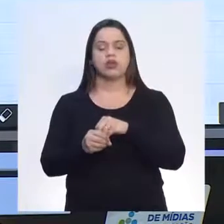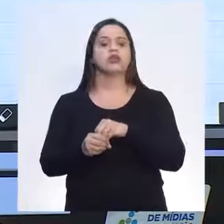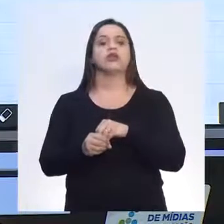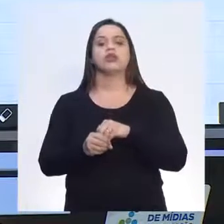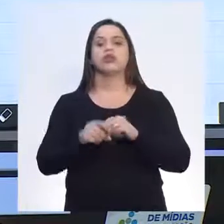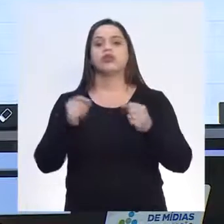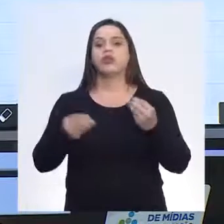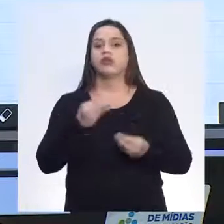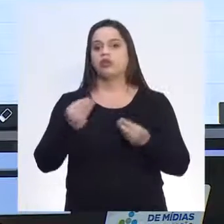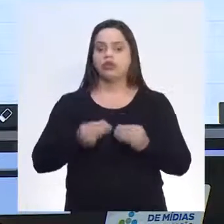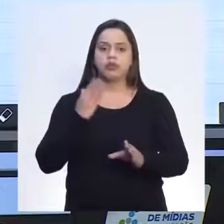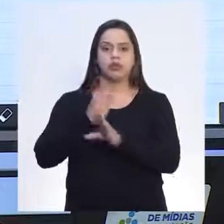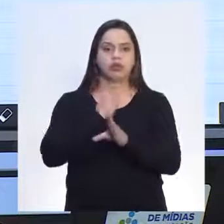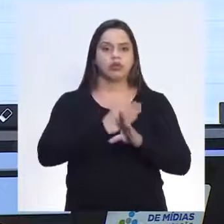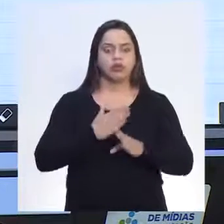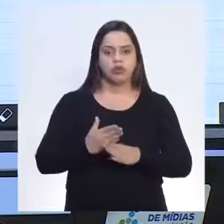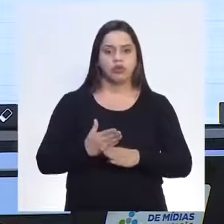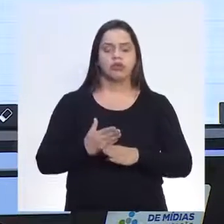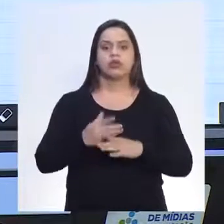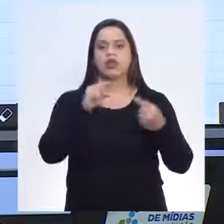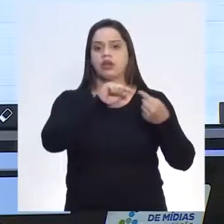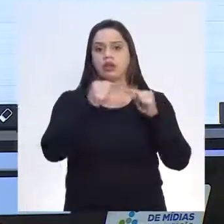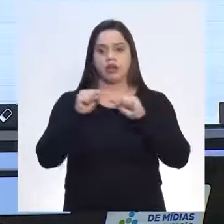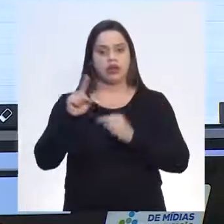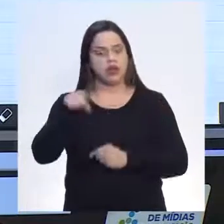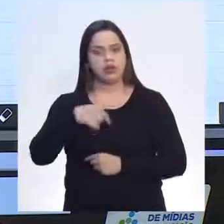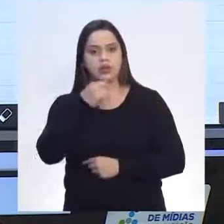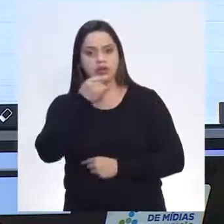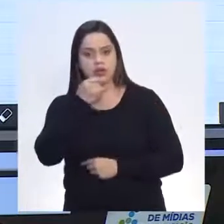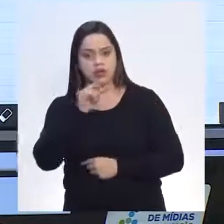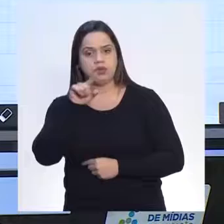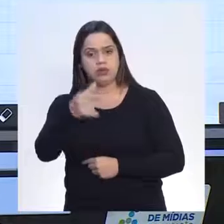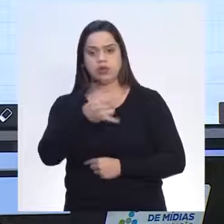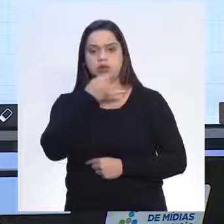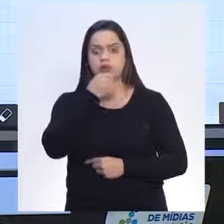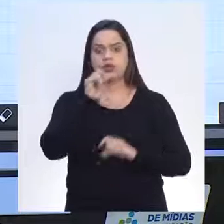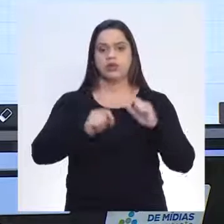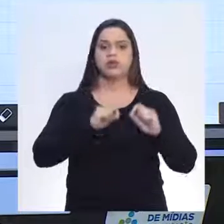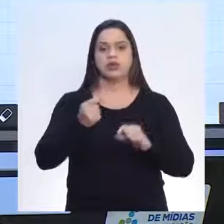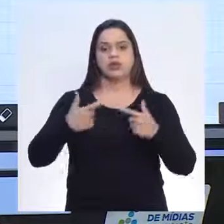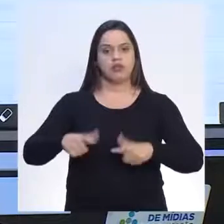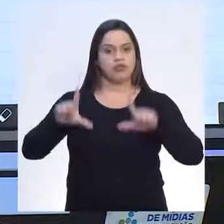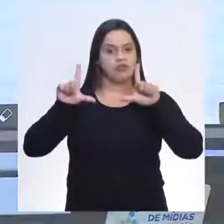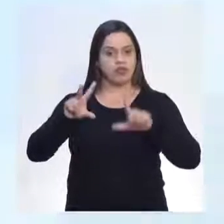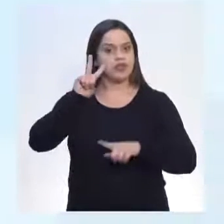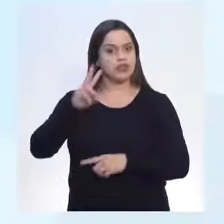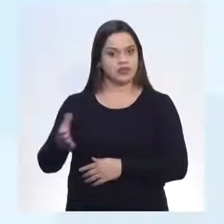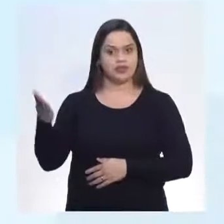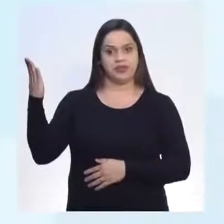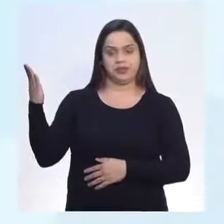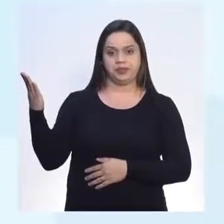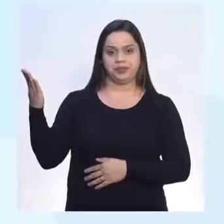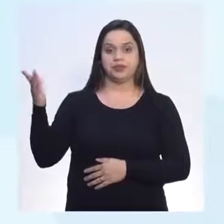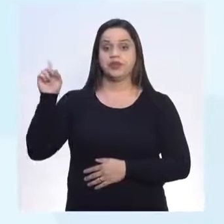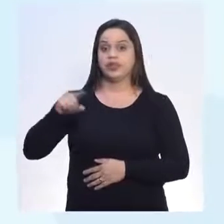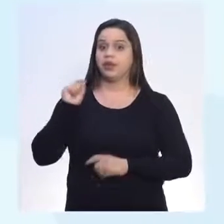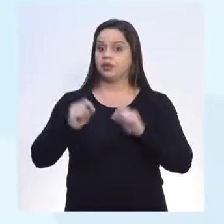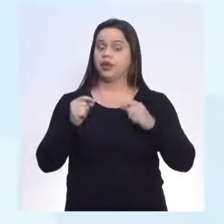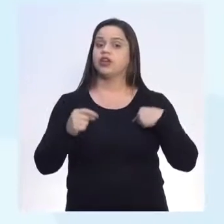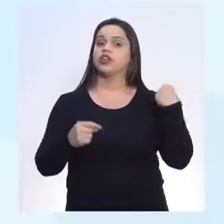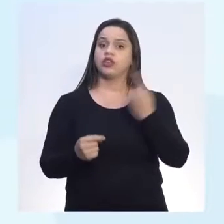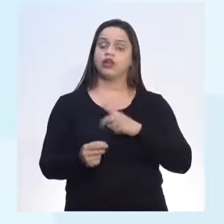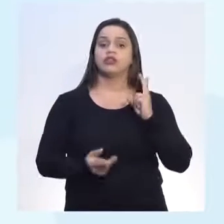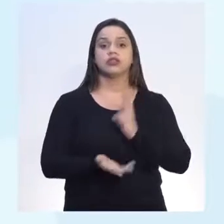dentro, achar uma equivalência, é um dos modelos. O outro modelo é o que vai aparecer na telinha aí para vocês, que geralmente é o que nós